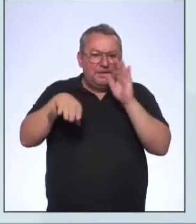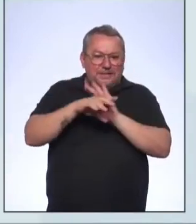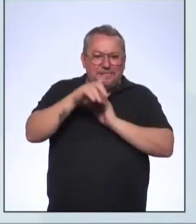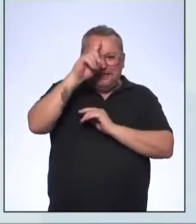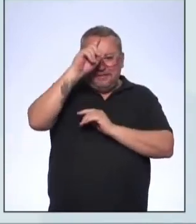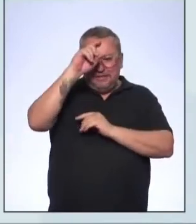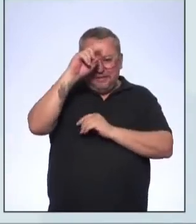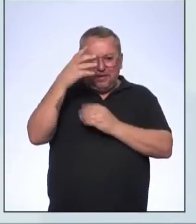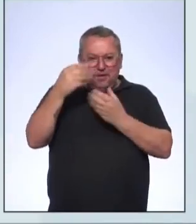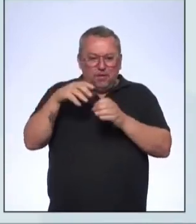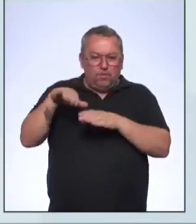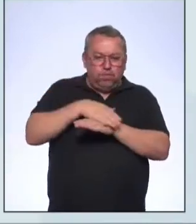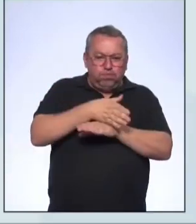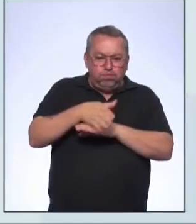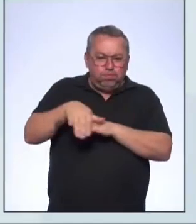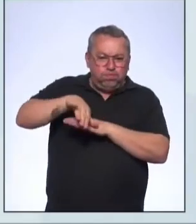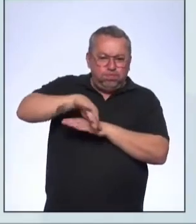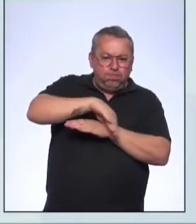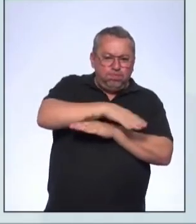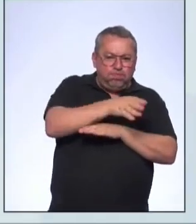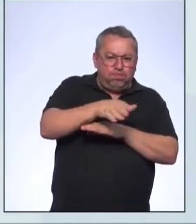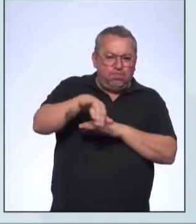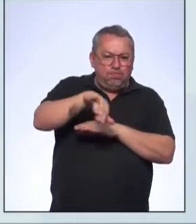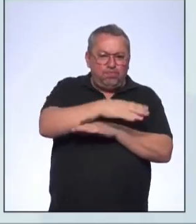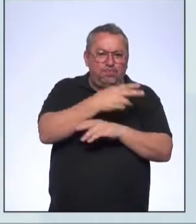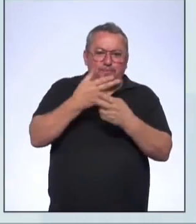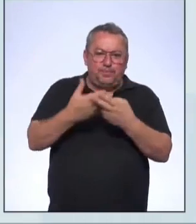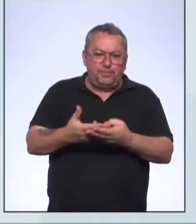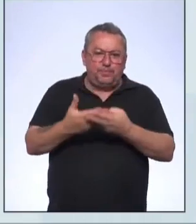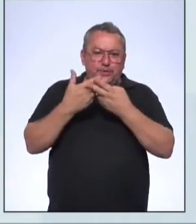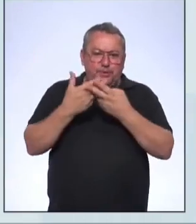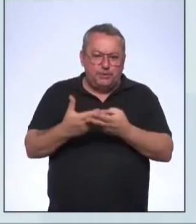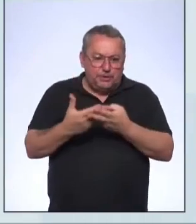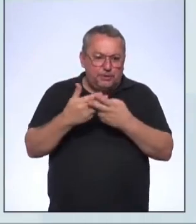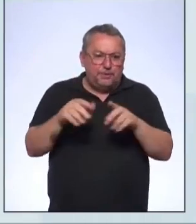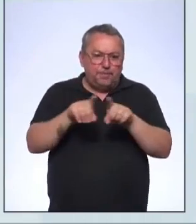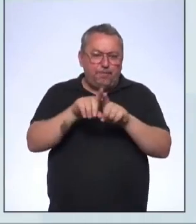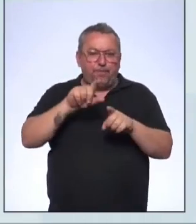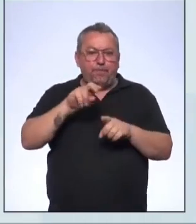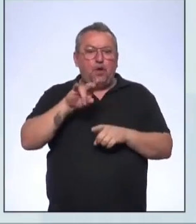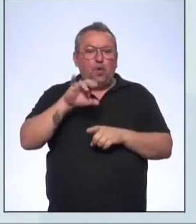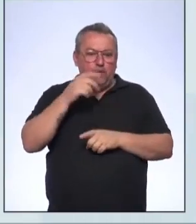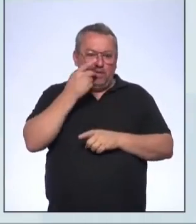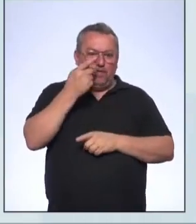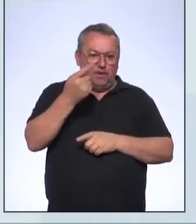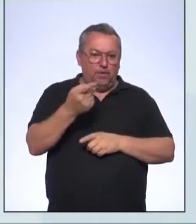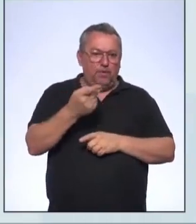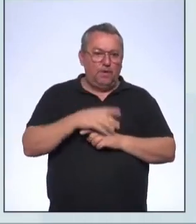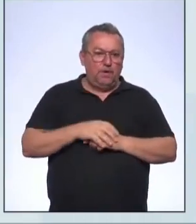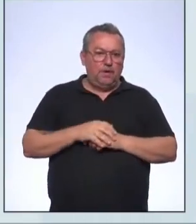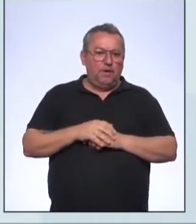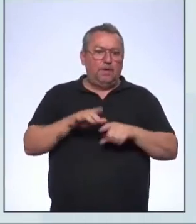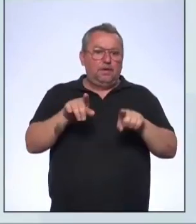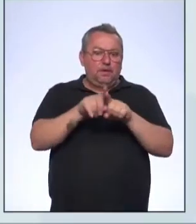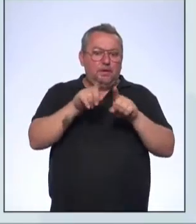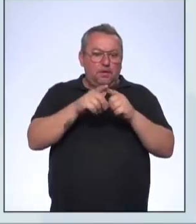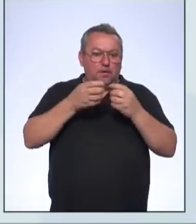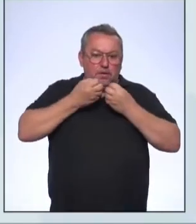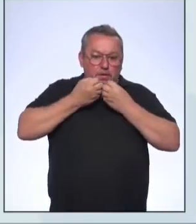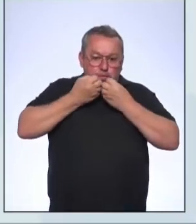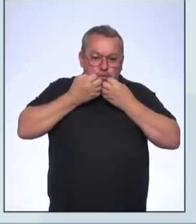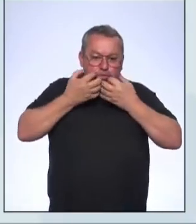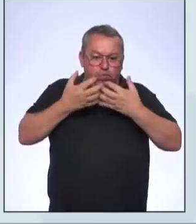o hospital exige muita manobra e paciência, declarou Luiz Alves, 37 anos. Em tom de